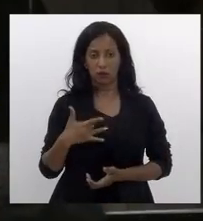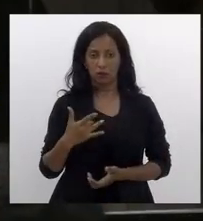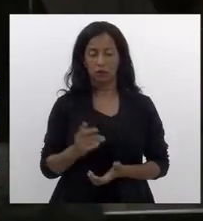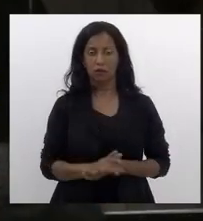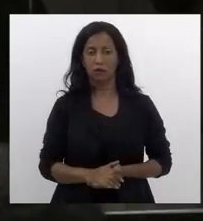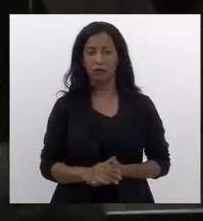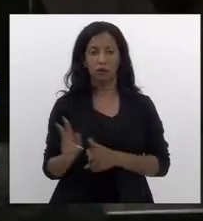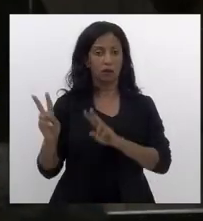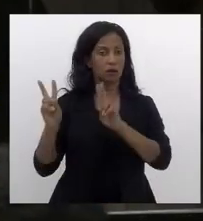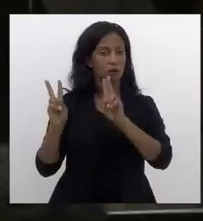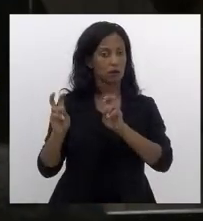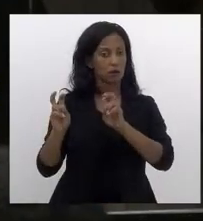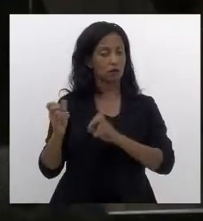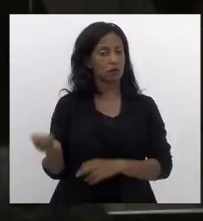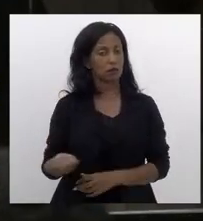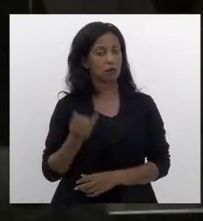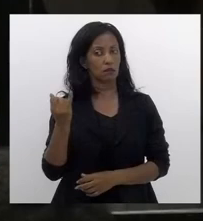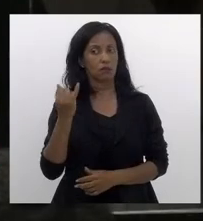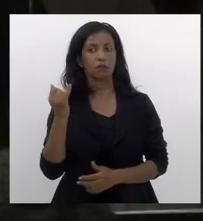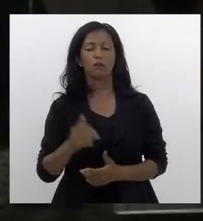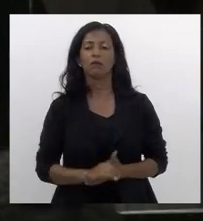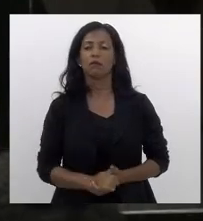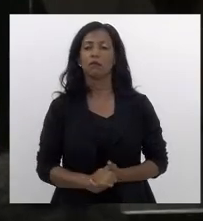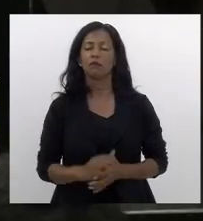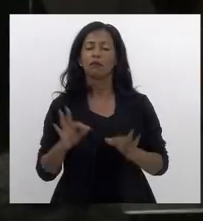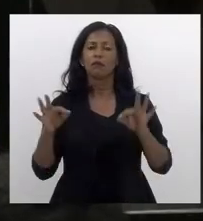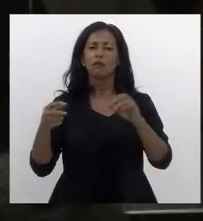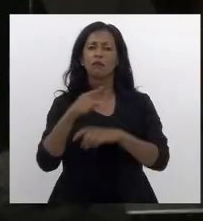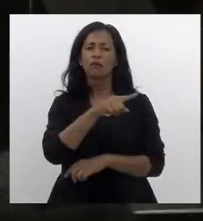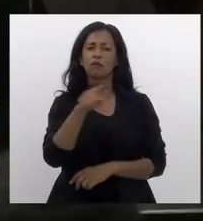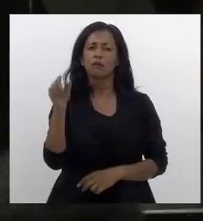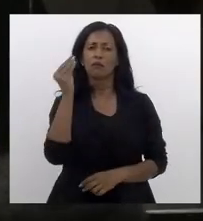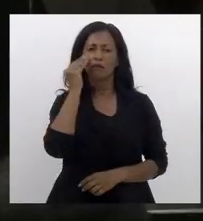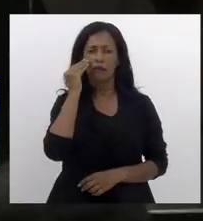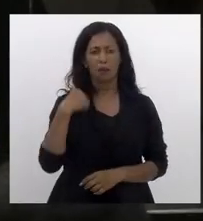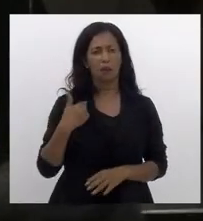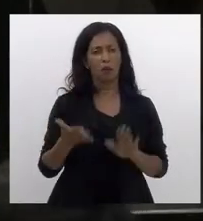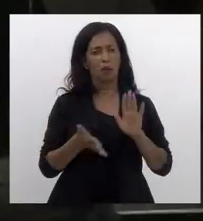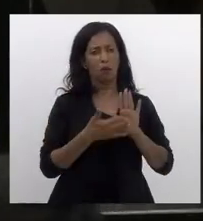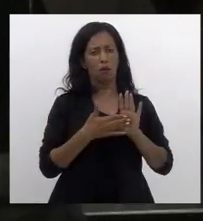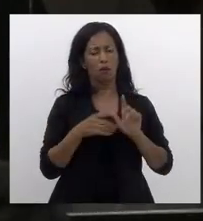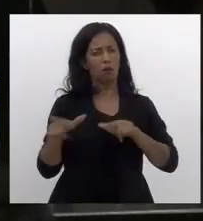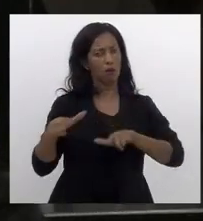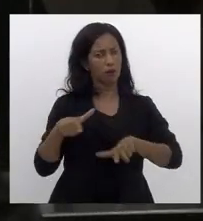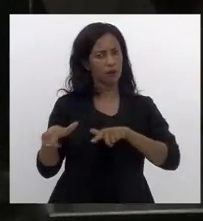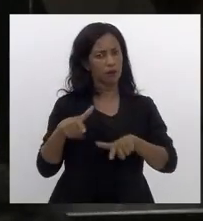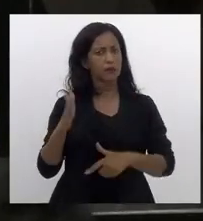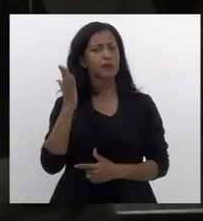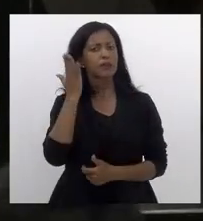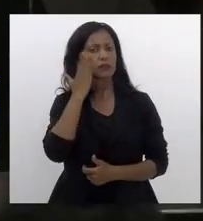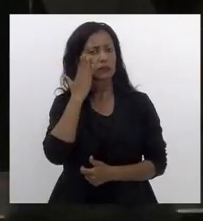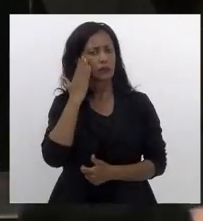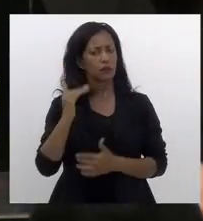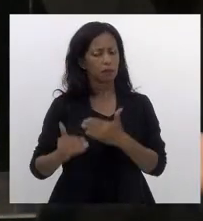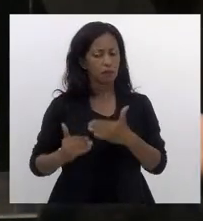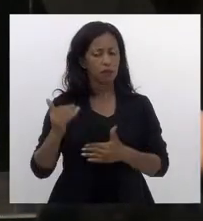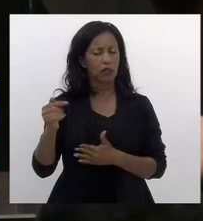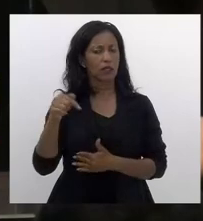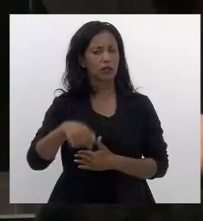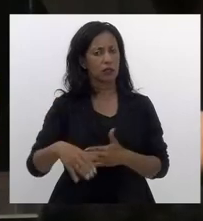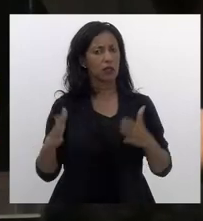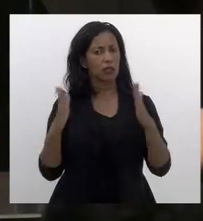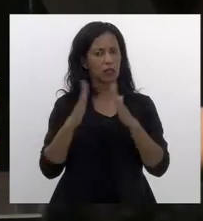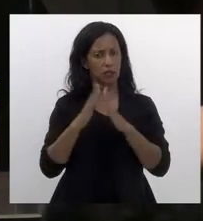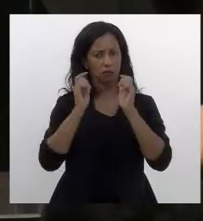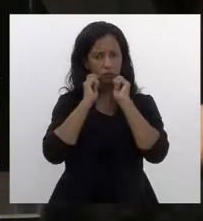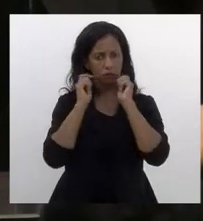e é um assunto de suma importância. Para todos vocês que acompanham o meu mandato, o meu trabalho, sabe que além de estar aqui na casa, na